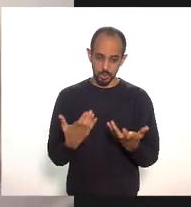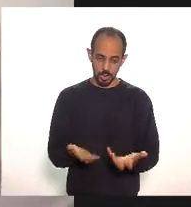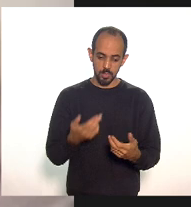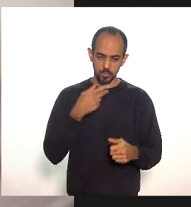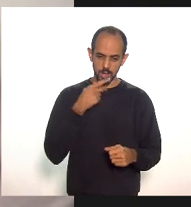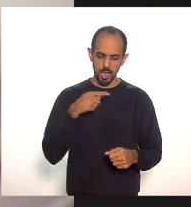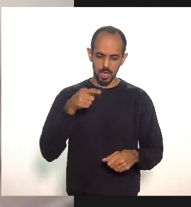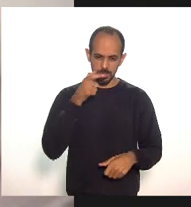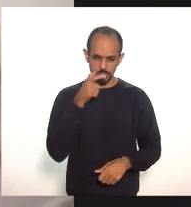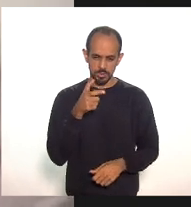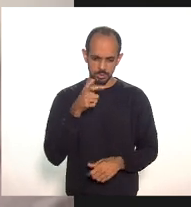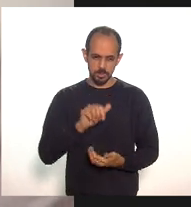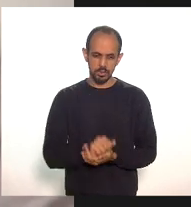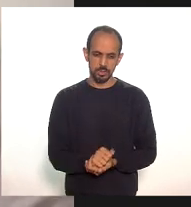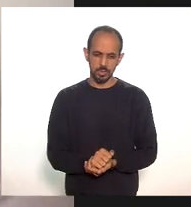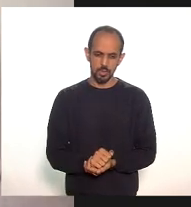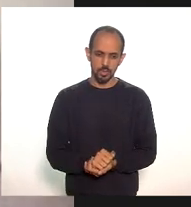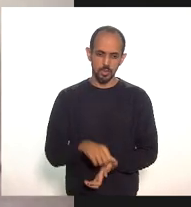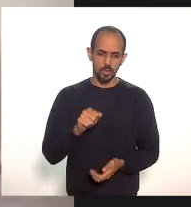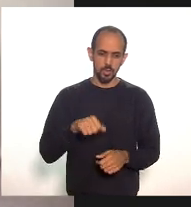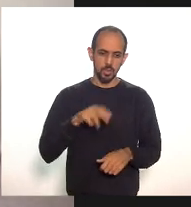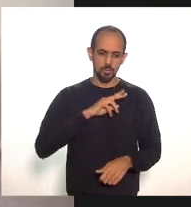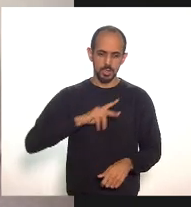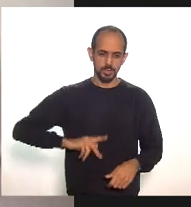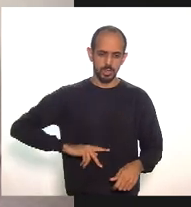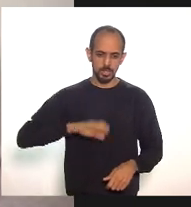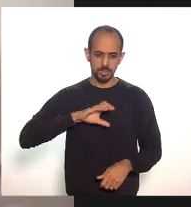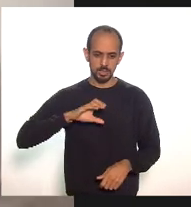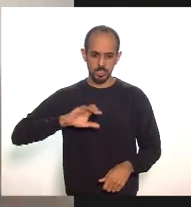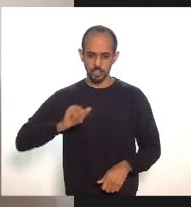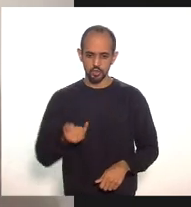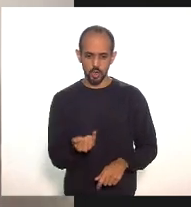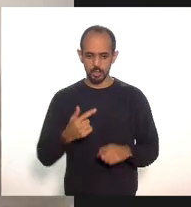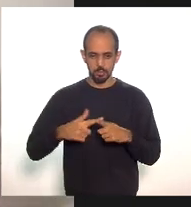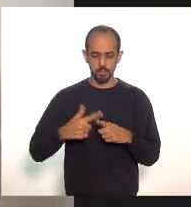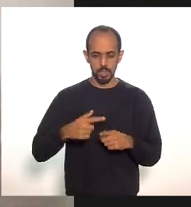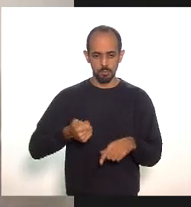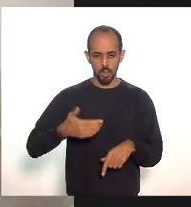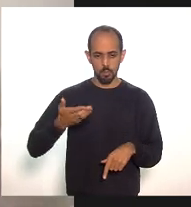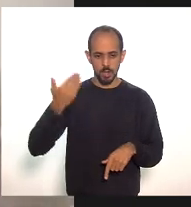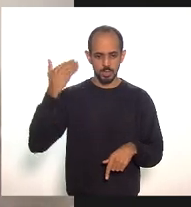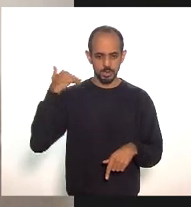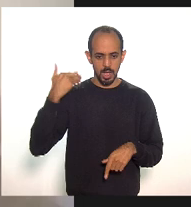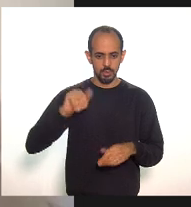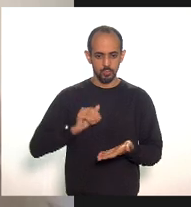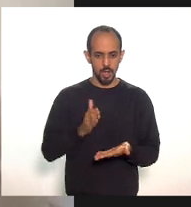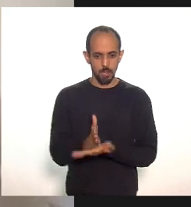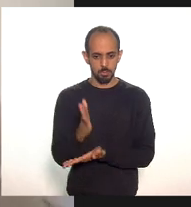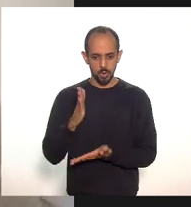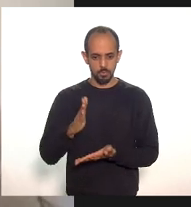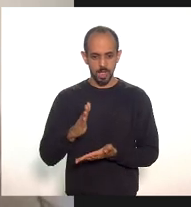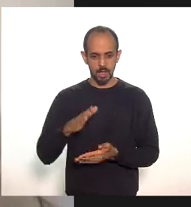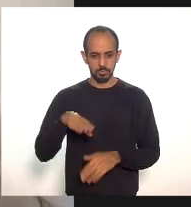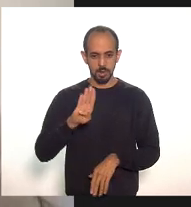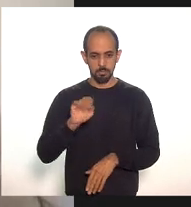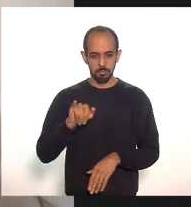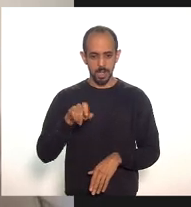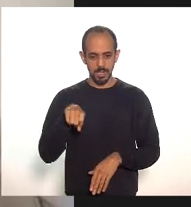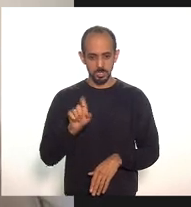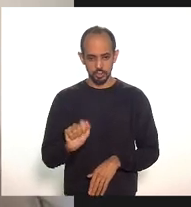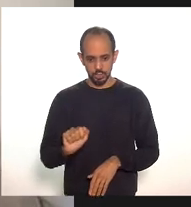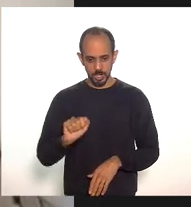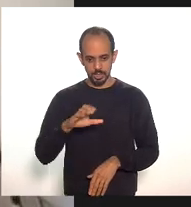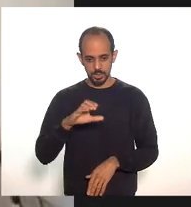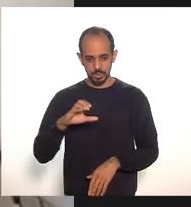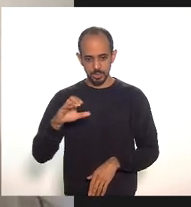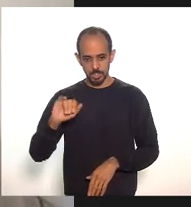chamar o presidente da ccj que recentemente Foi aprovado uma baixo em diligência solicitada pela